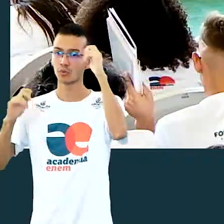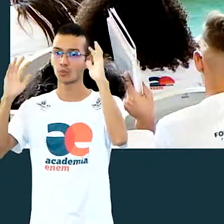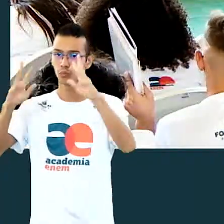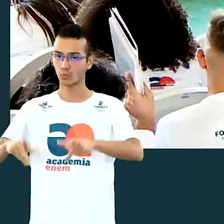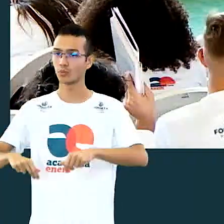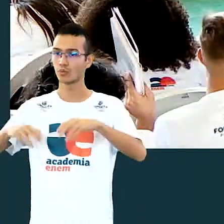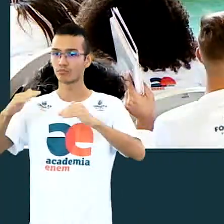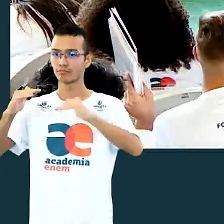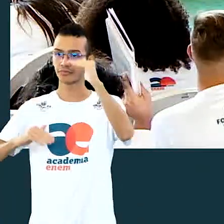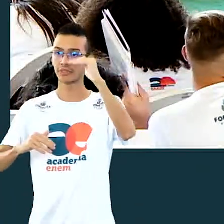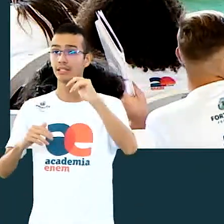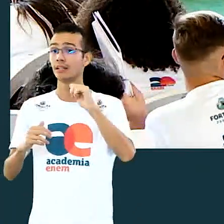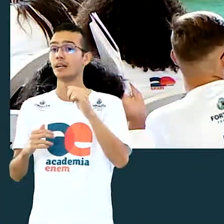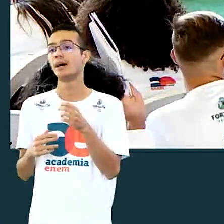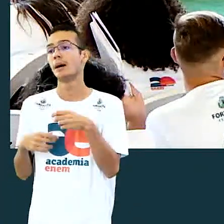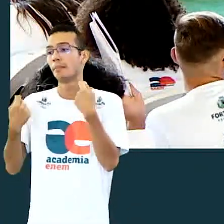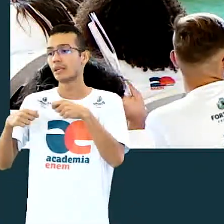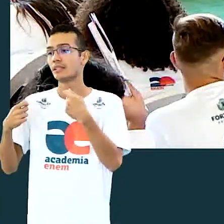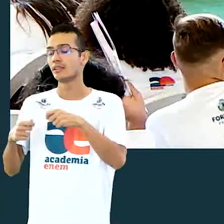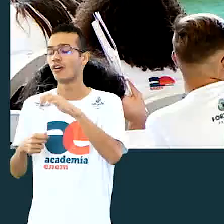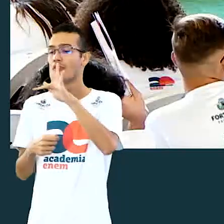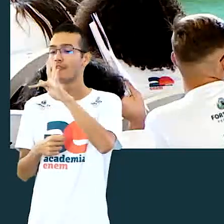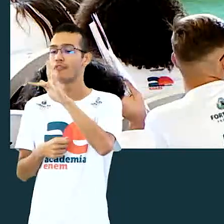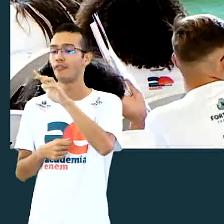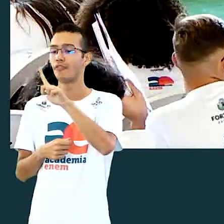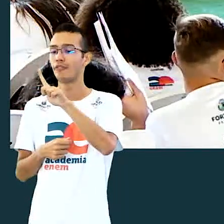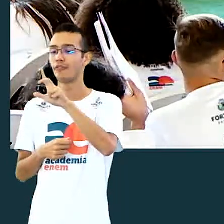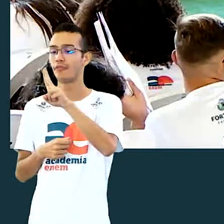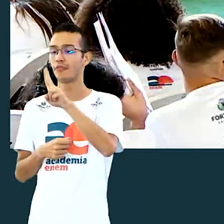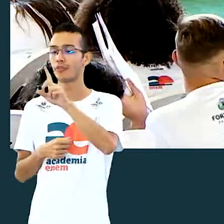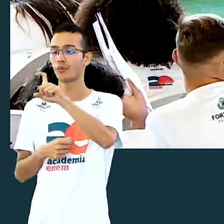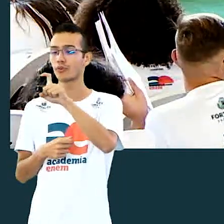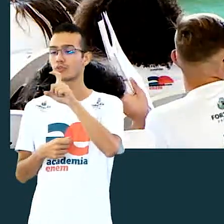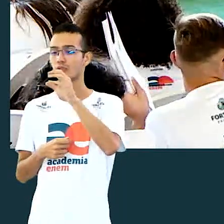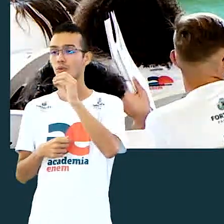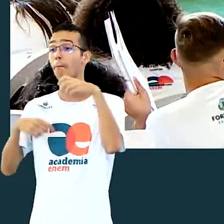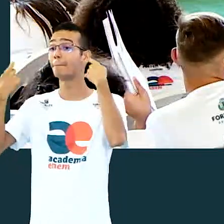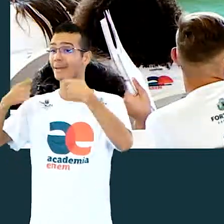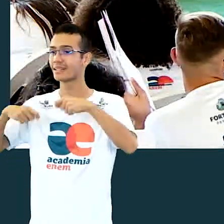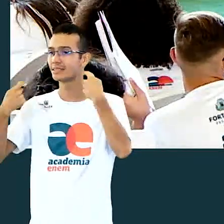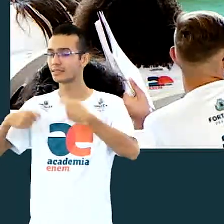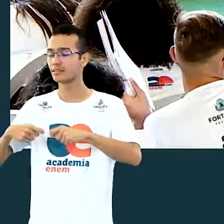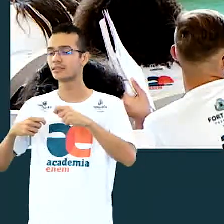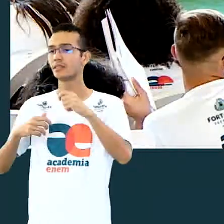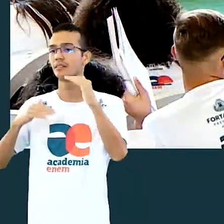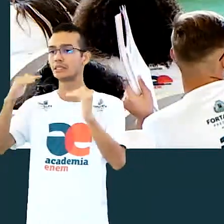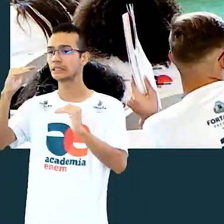Por quê? Porque ele toma choque. Nome? O Arthur. Vai lá, Arthur.